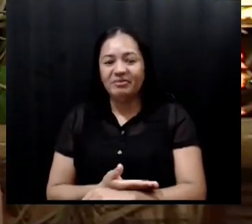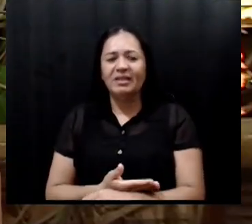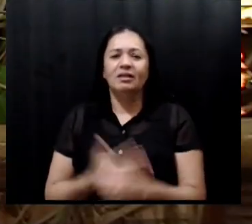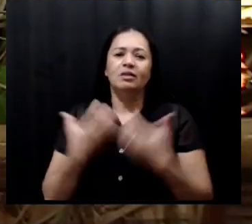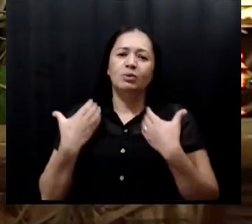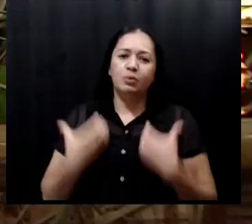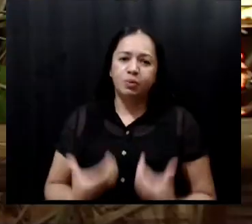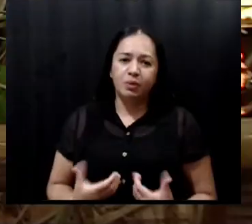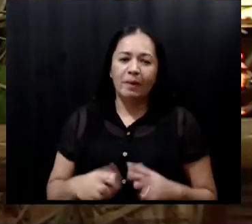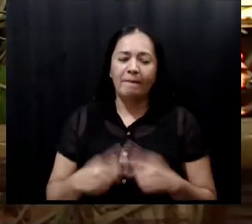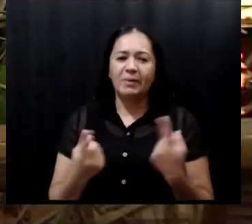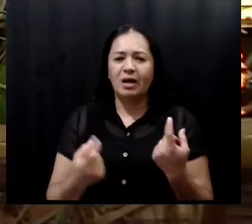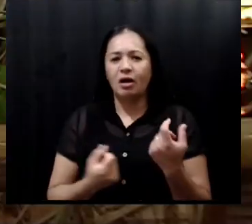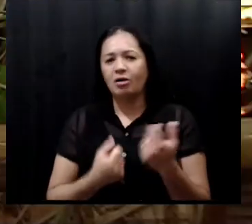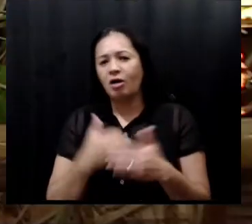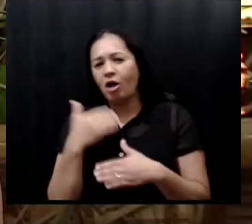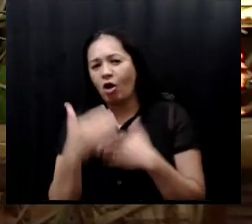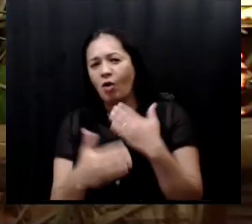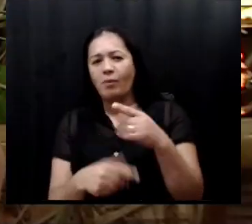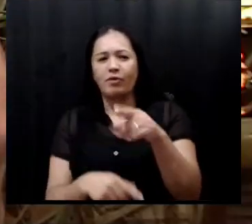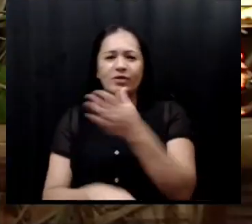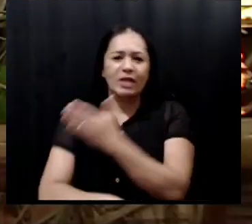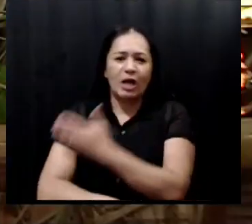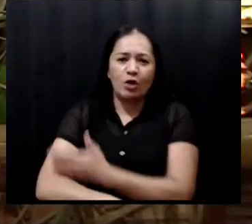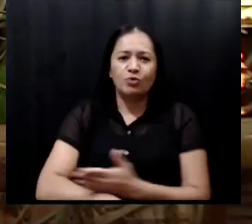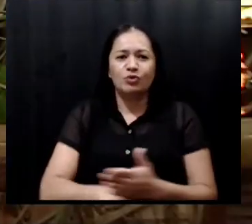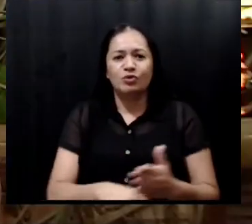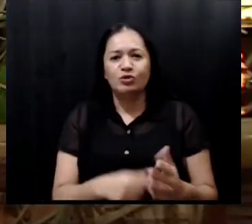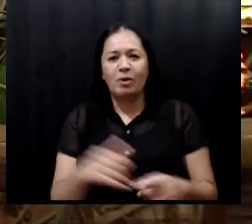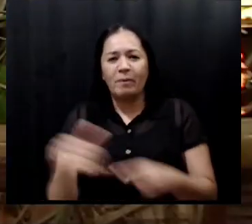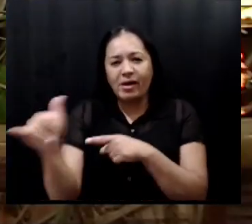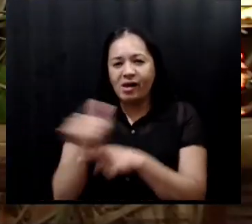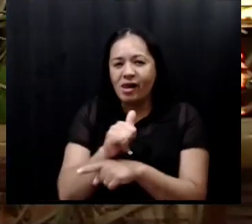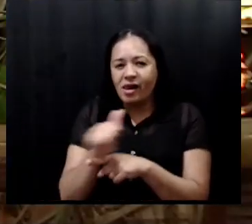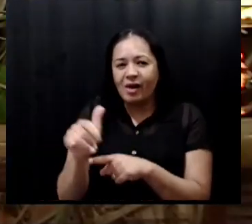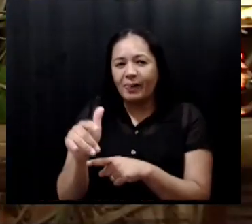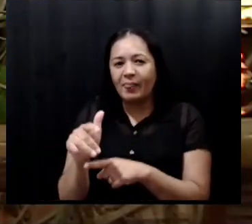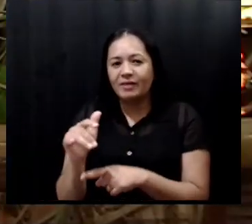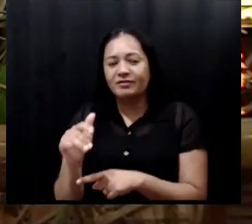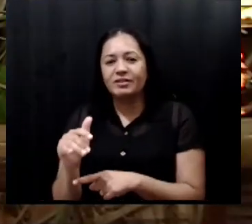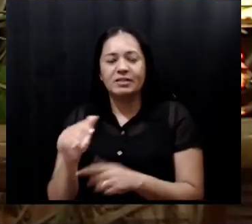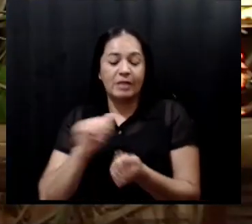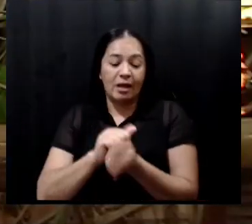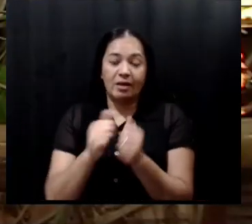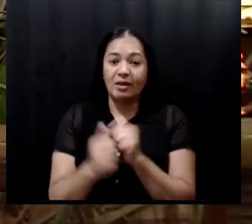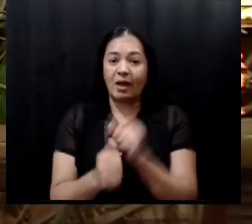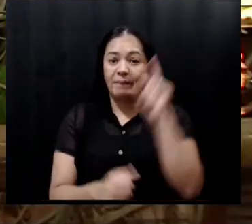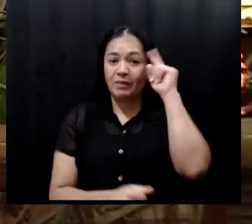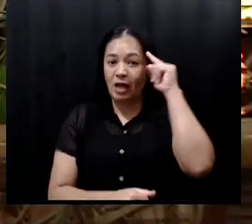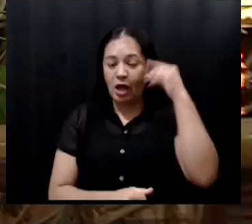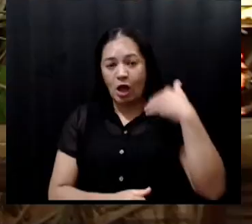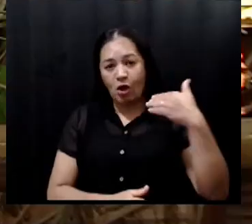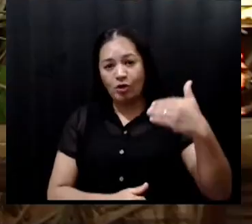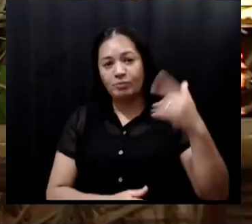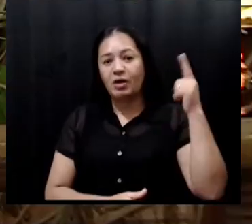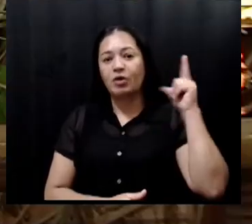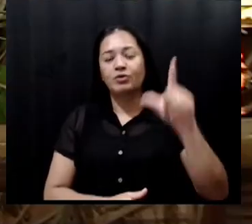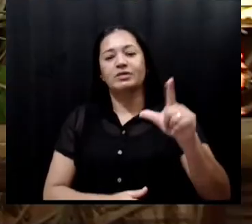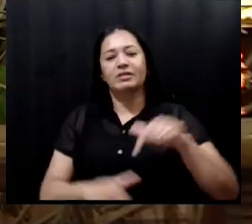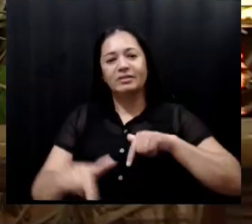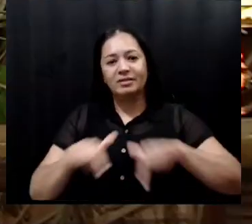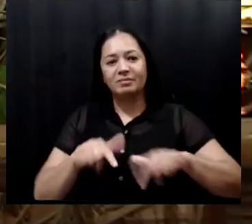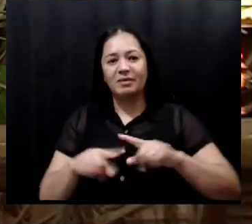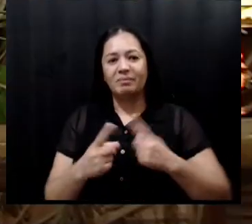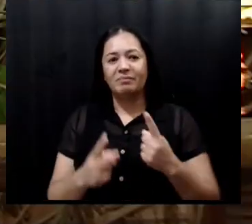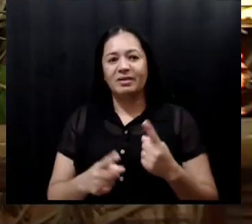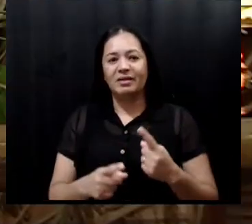pouquinhos você vai acostumando, vai pegando jeito, sabe? Às vezes você adapta a sua rotina, né? Para conseguir aguentar o tranco, mas obviamente tem dia que é muito cansativo,